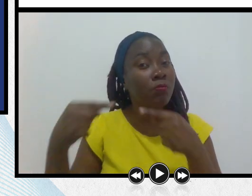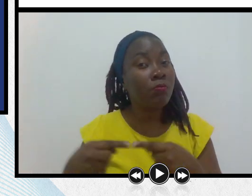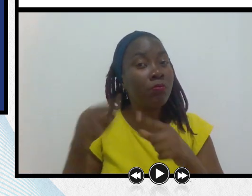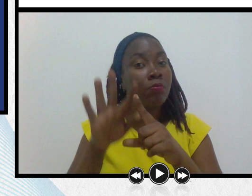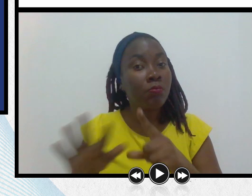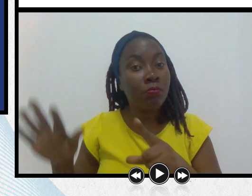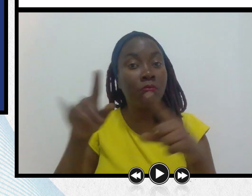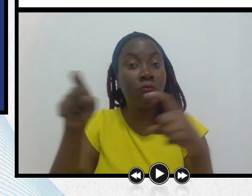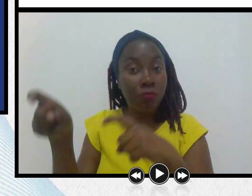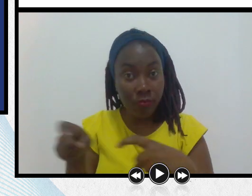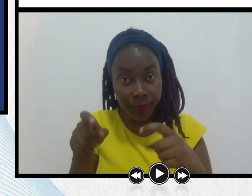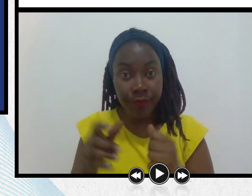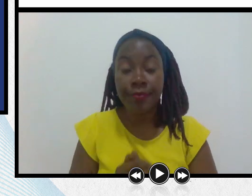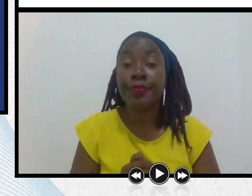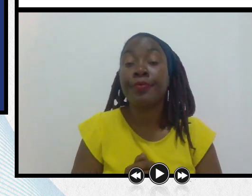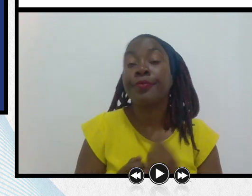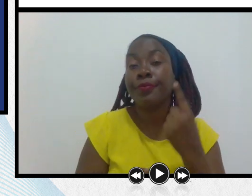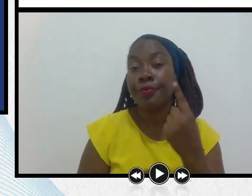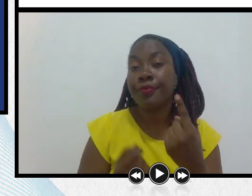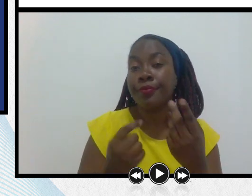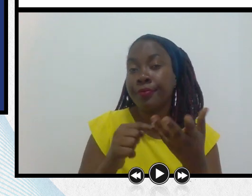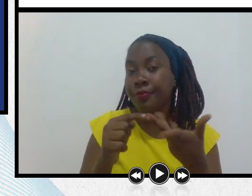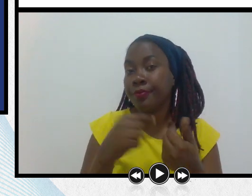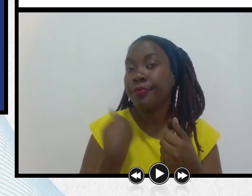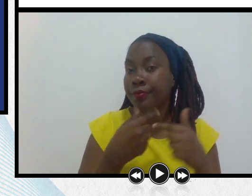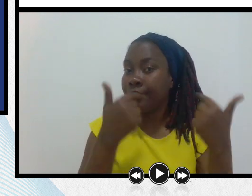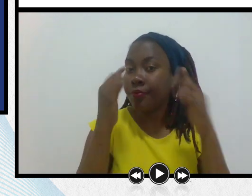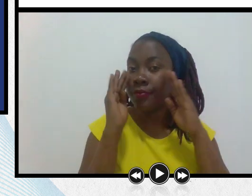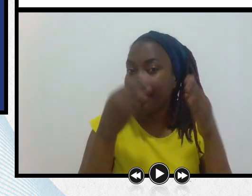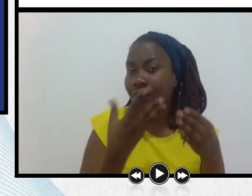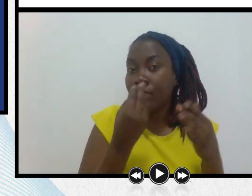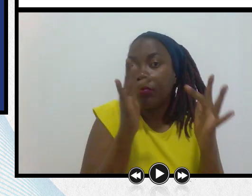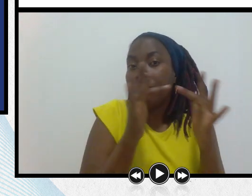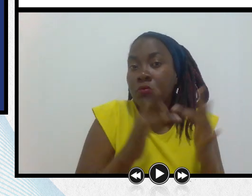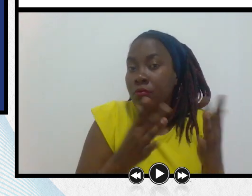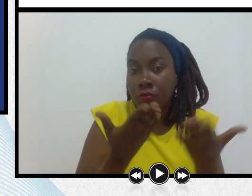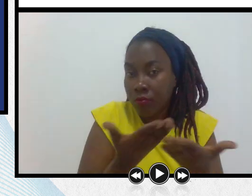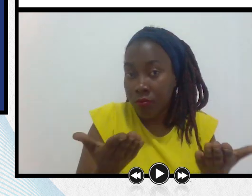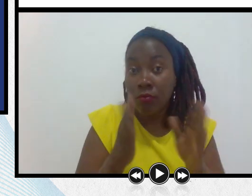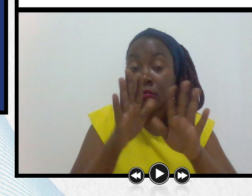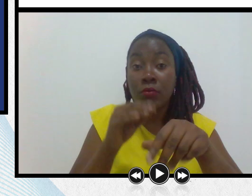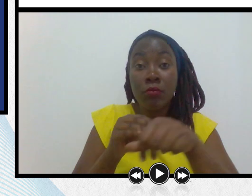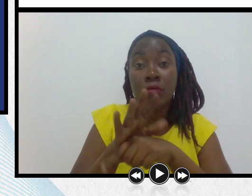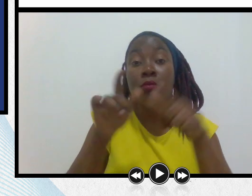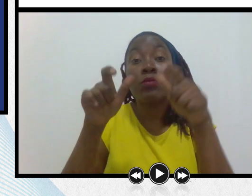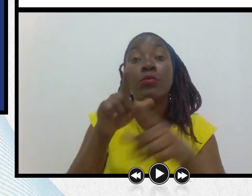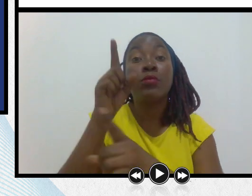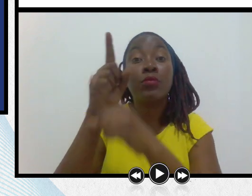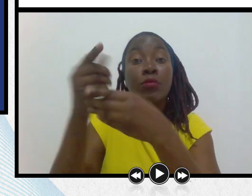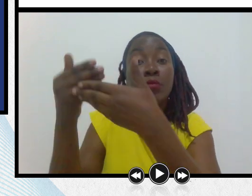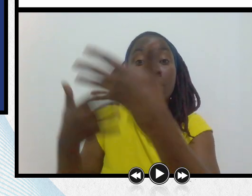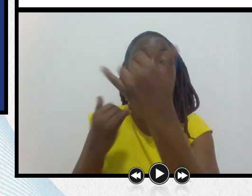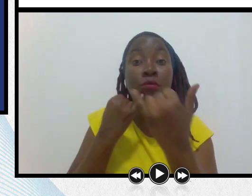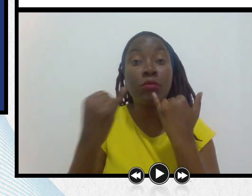naquele ambiente do rural. Um aspecto que a gente trabalha bastante também, eu não vou tratar muito com vocês, mas eu vou falar onde que vocês encontram